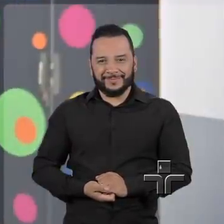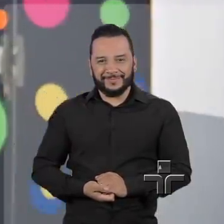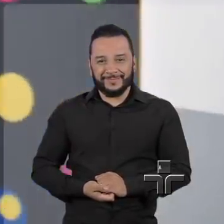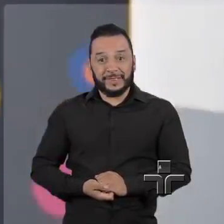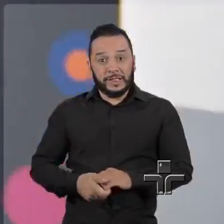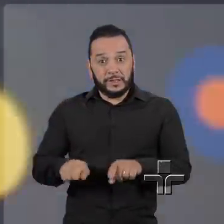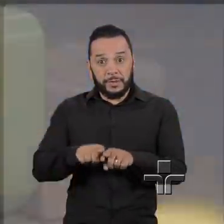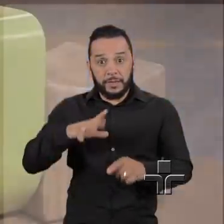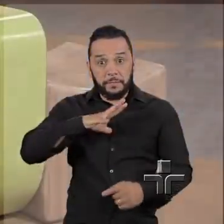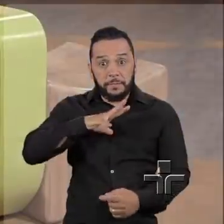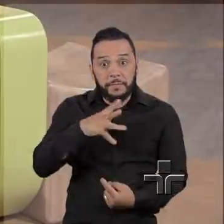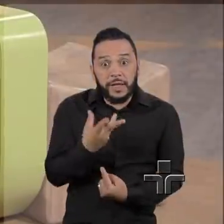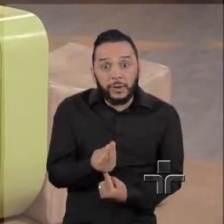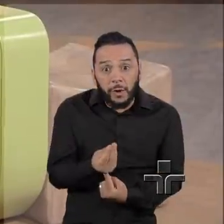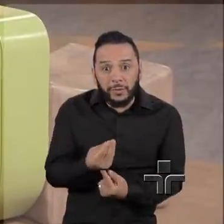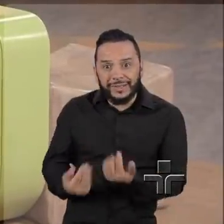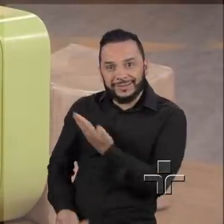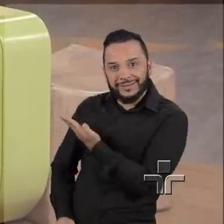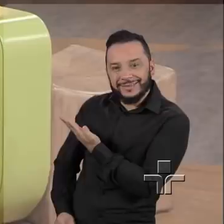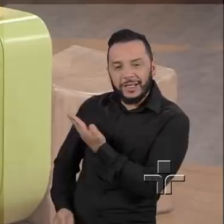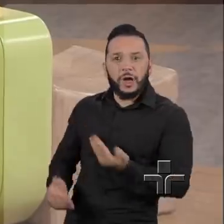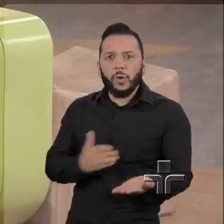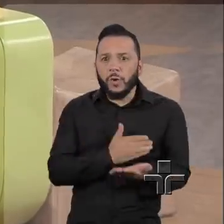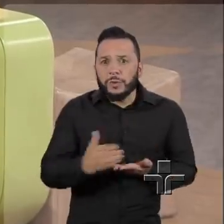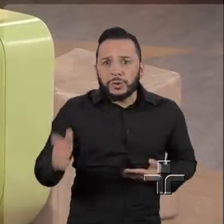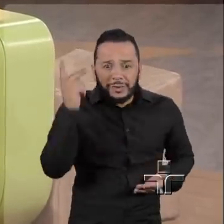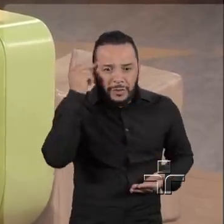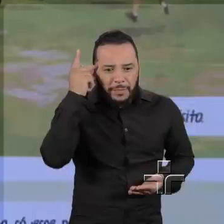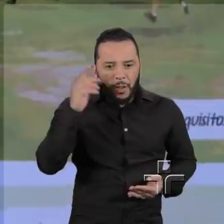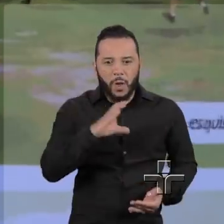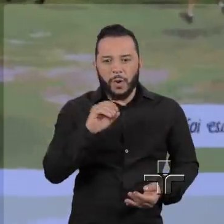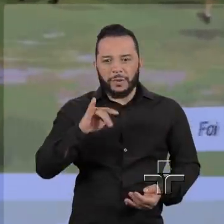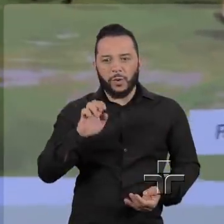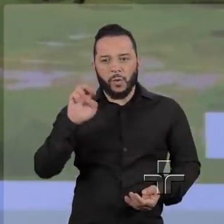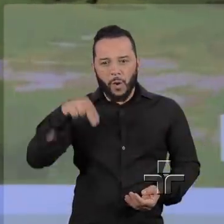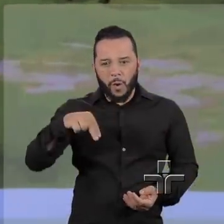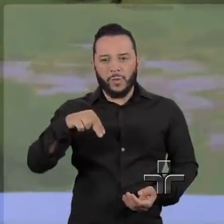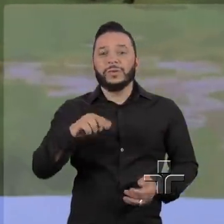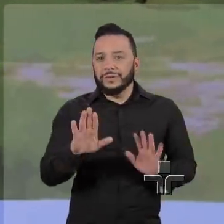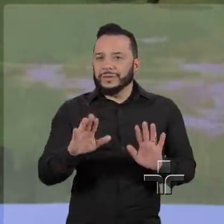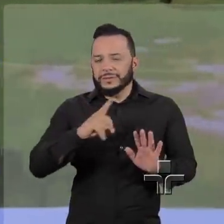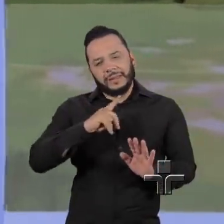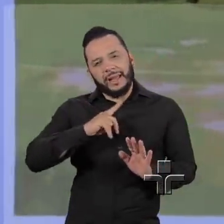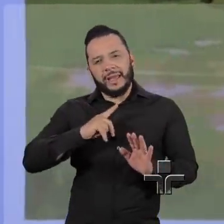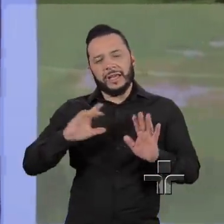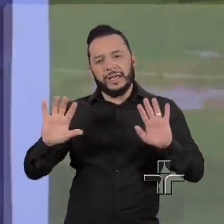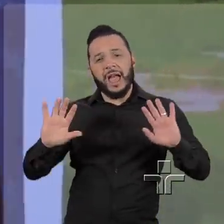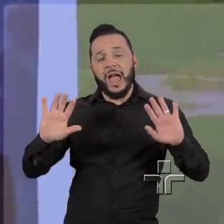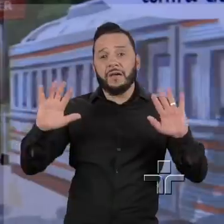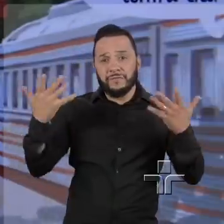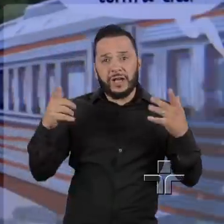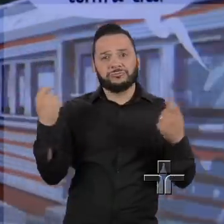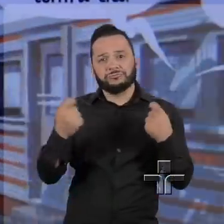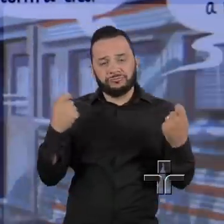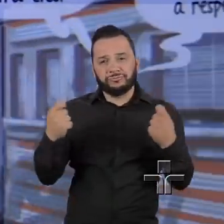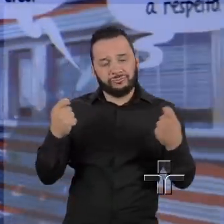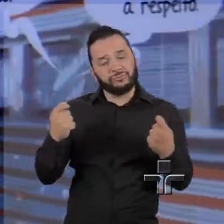o Metrópolis. Começou hoje em São Paulo a Comic Con Experience, o maior evento do gênero do mundo.